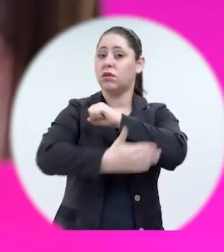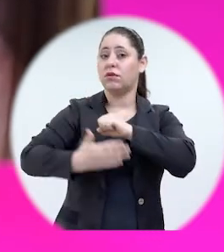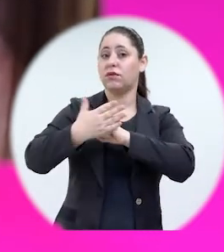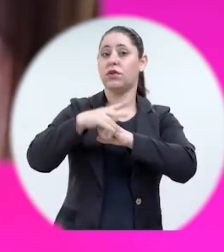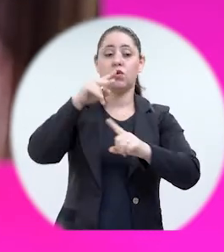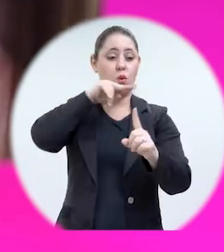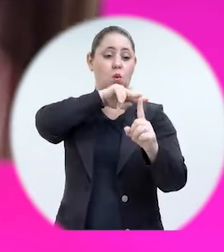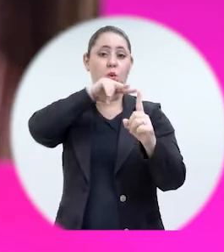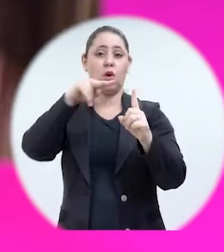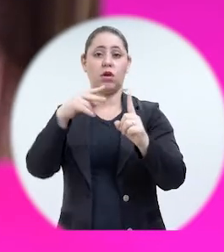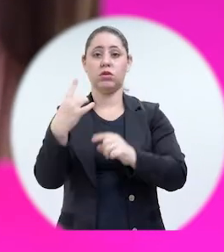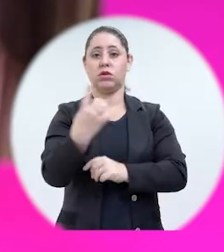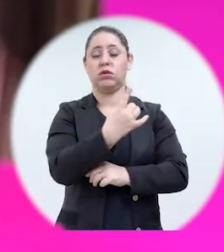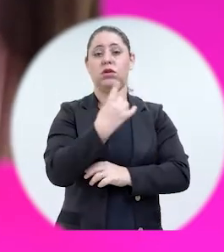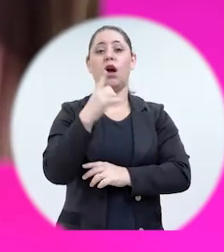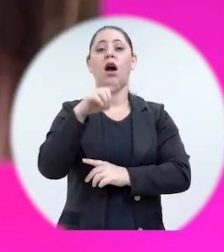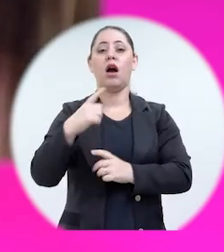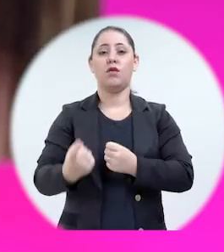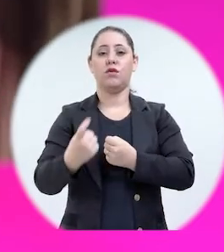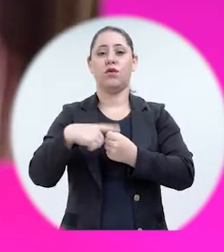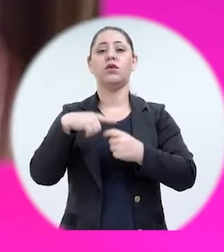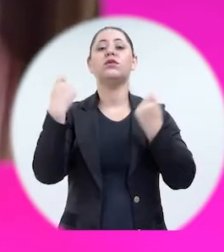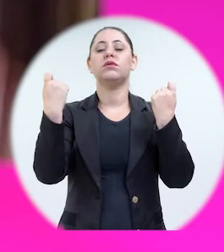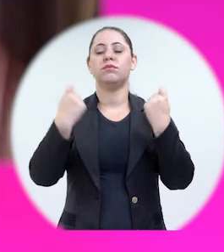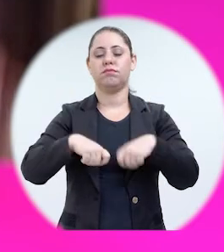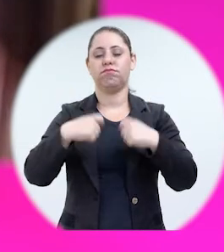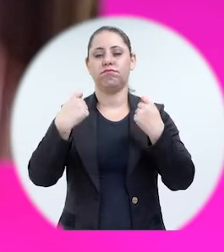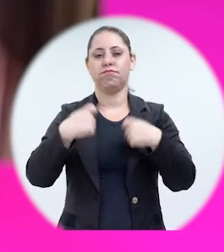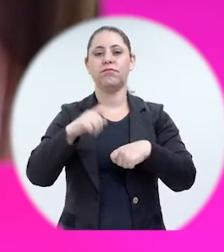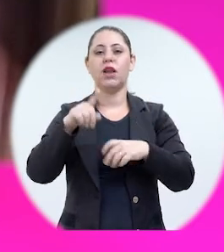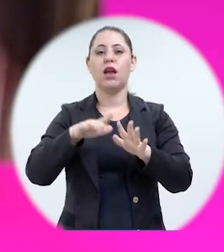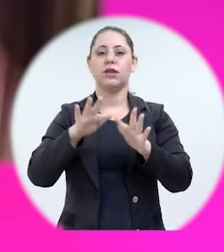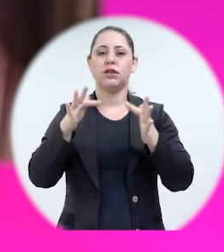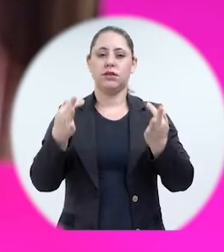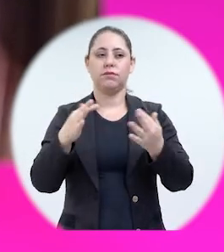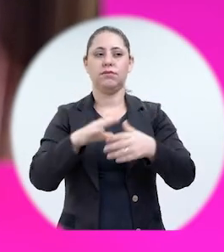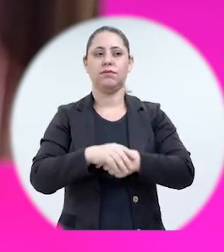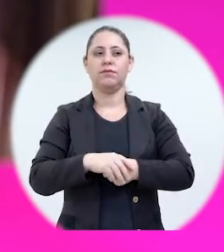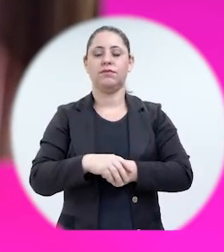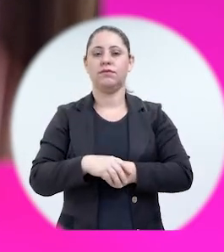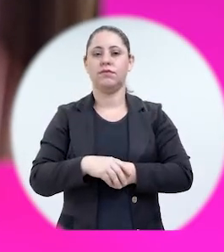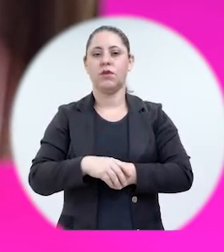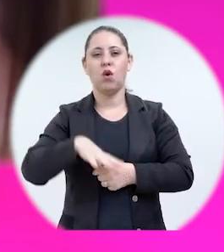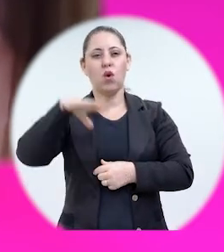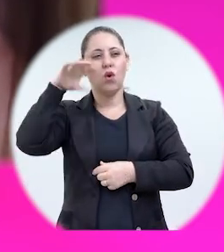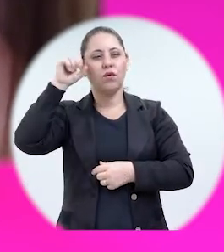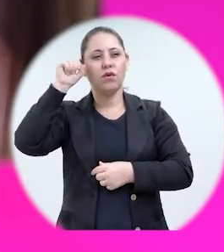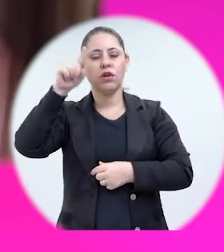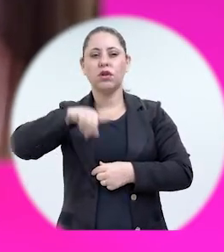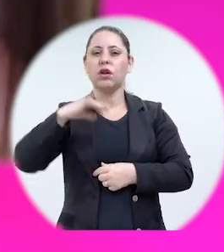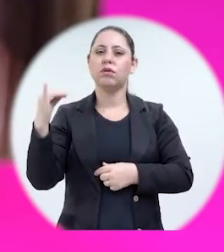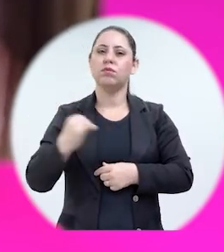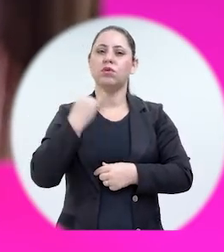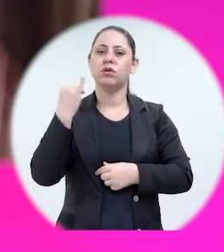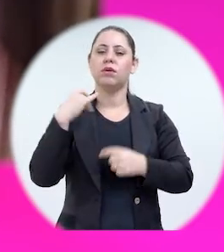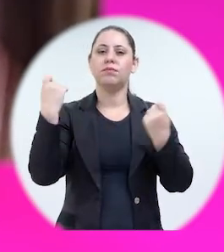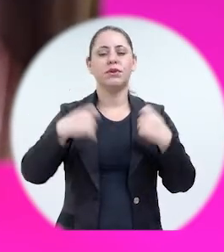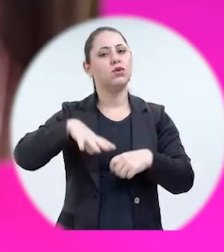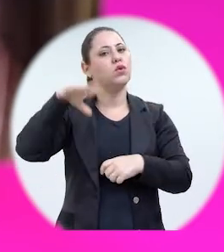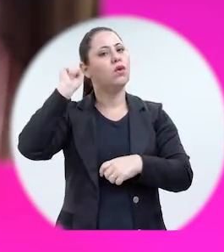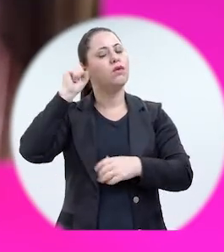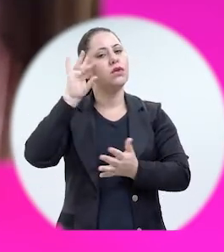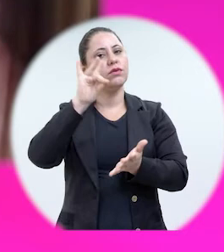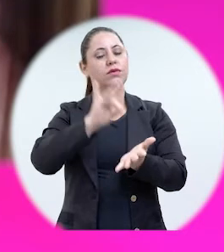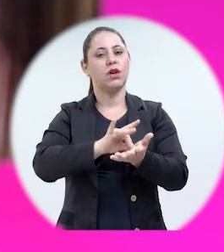defesa, esse retorno no olhar de cada uma dessas mulheres é o retorno que a gente espera, né? São coisas simples. Então, a escuta é muito importante. Eu